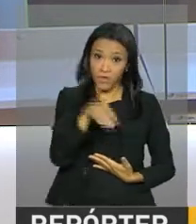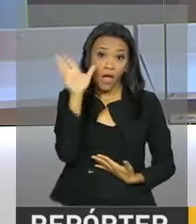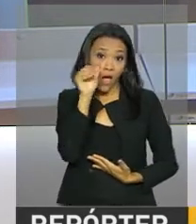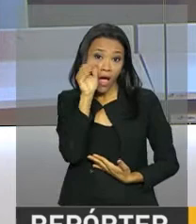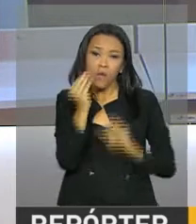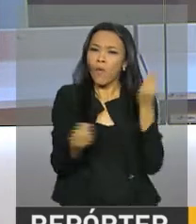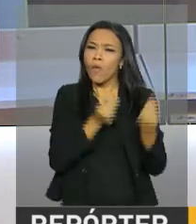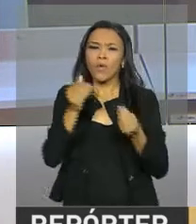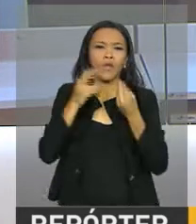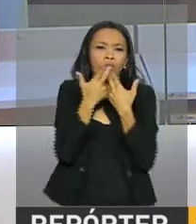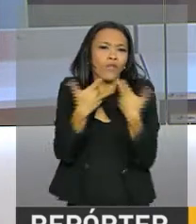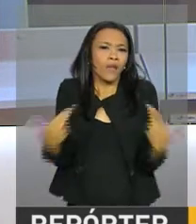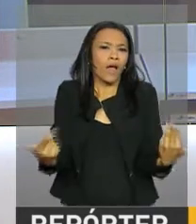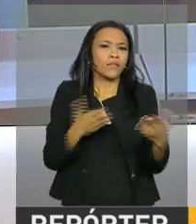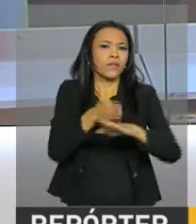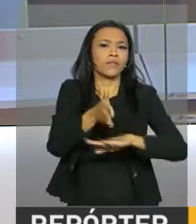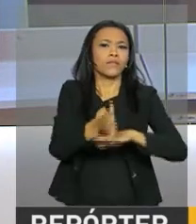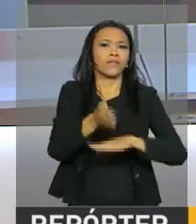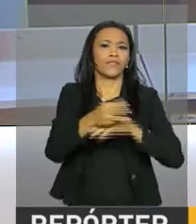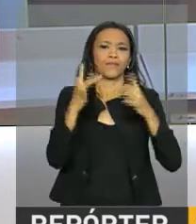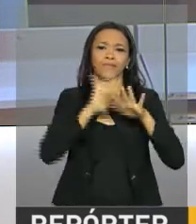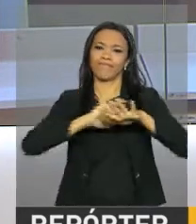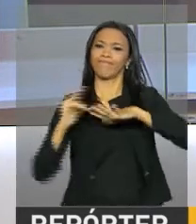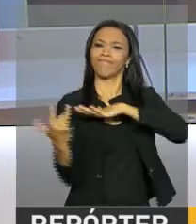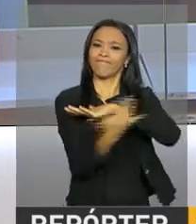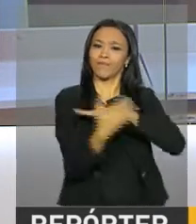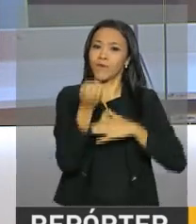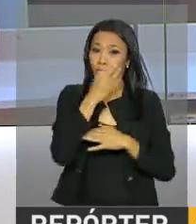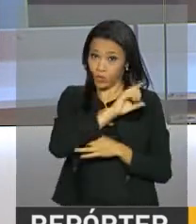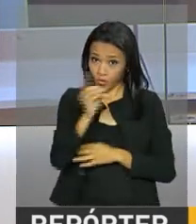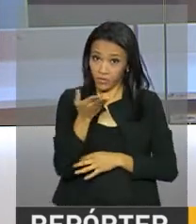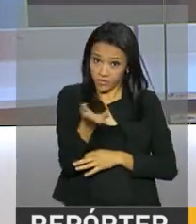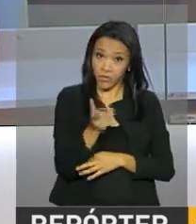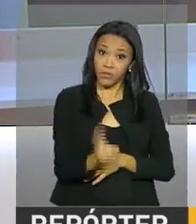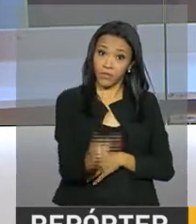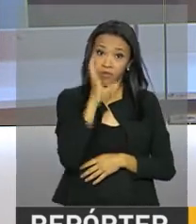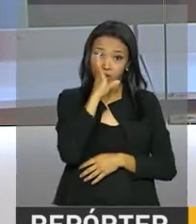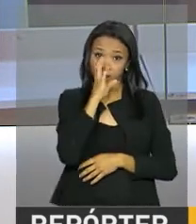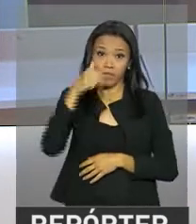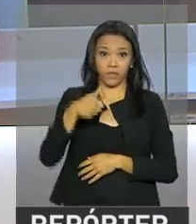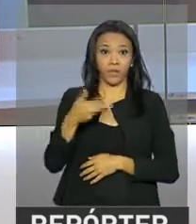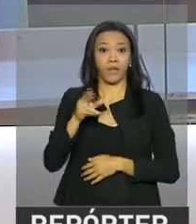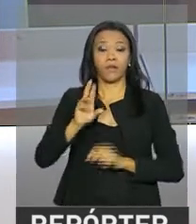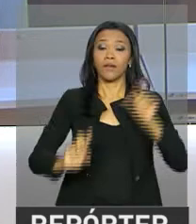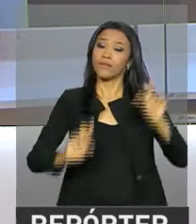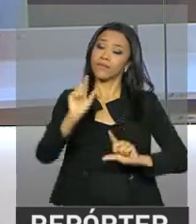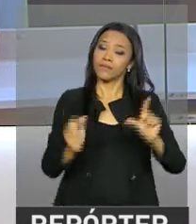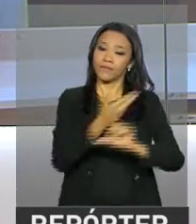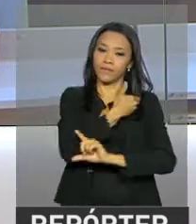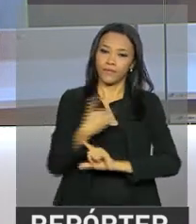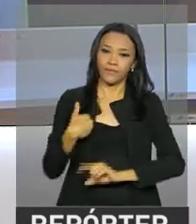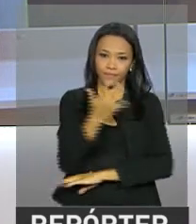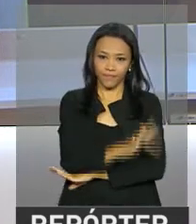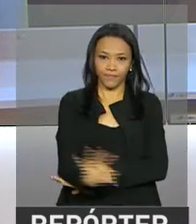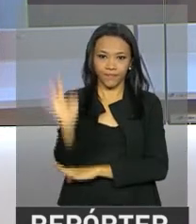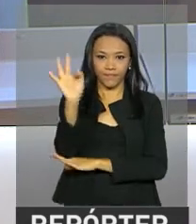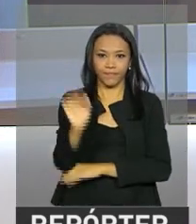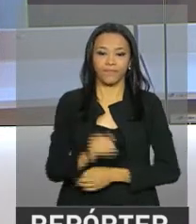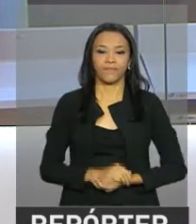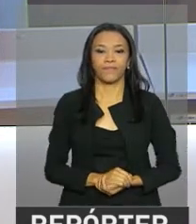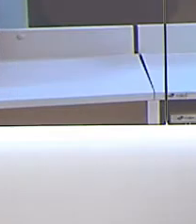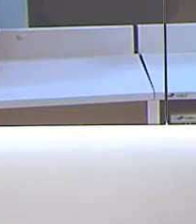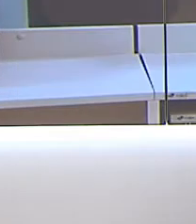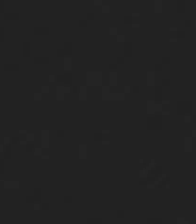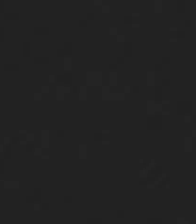acompanhe também as novidades em nossas redes sociais um bom dia para você e continue com a gente aqui na nbr a tv do governo federal